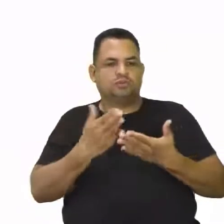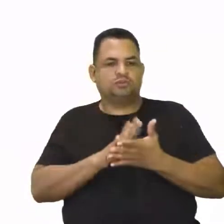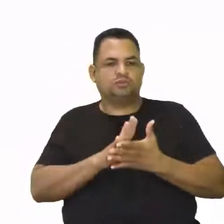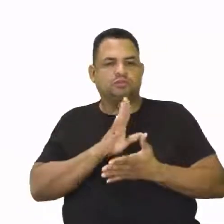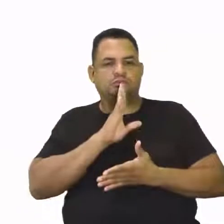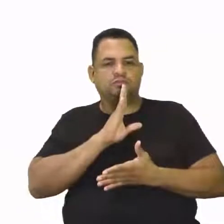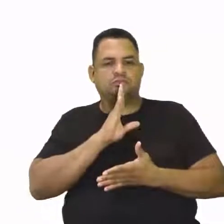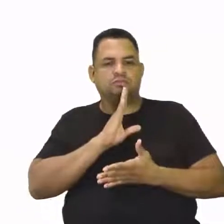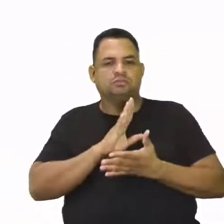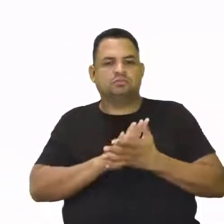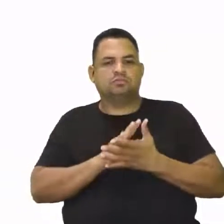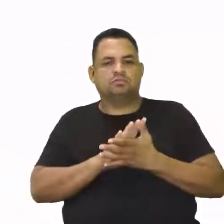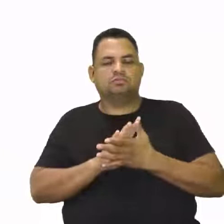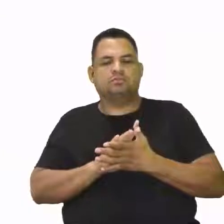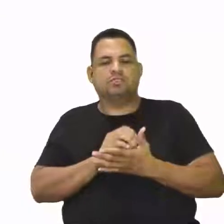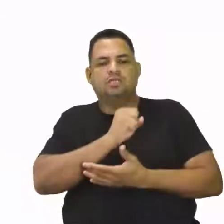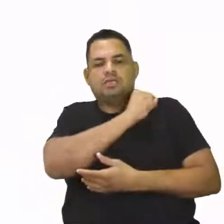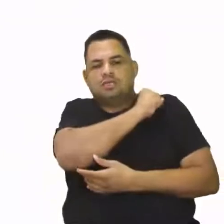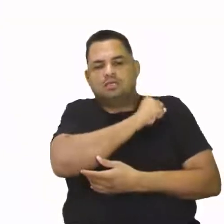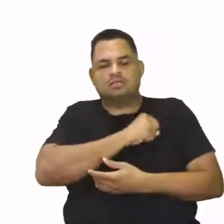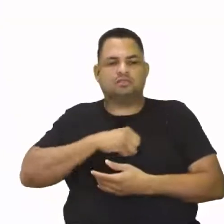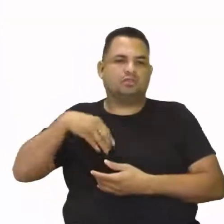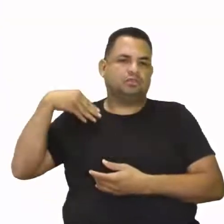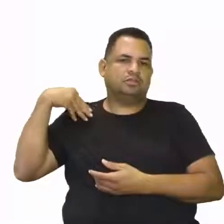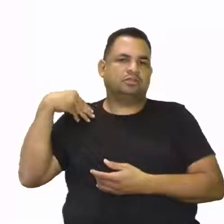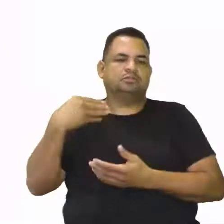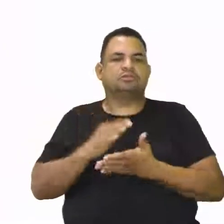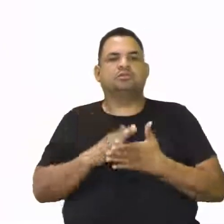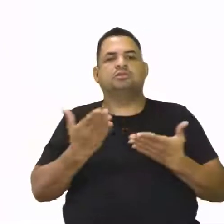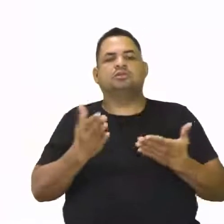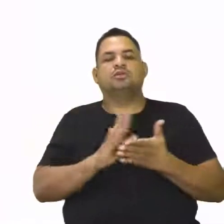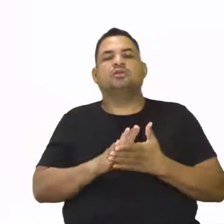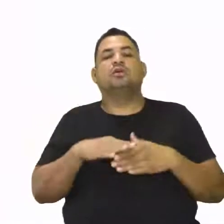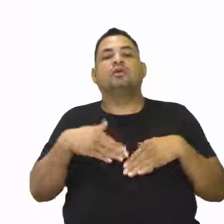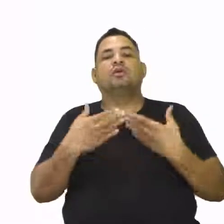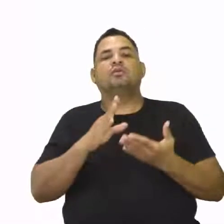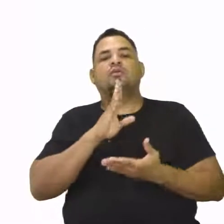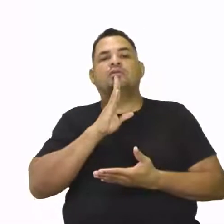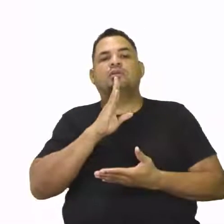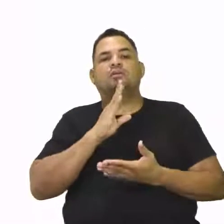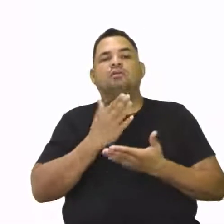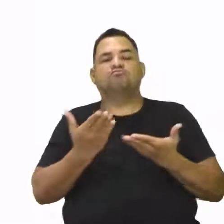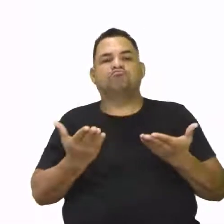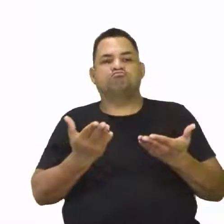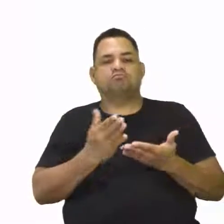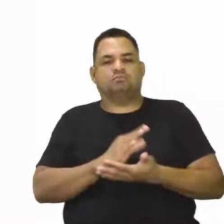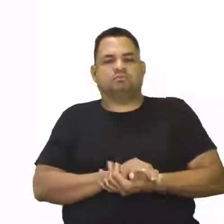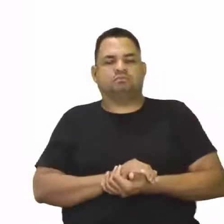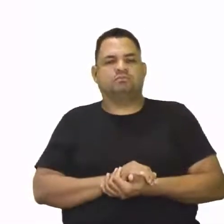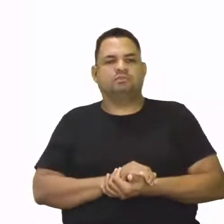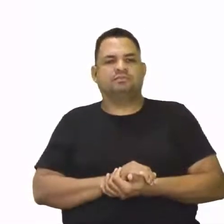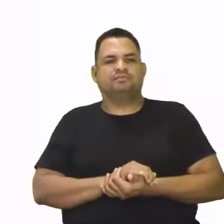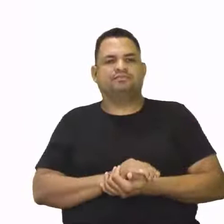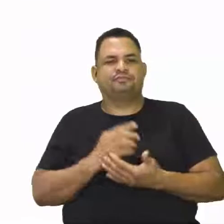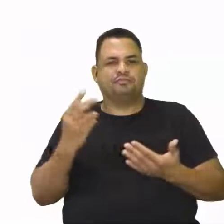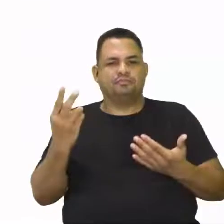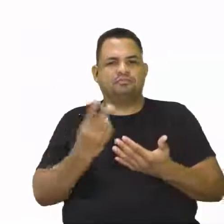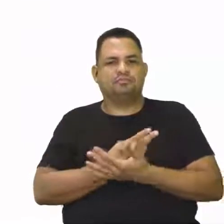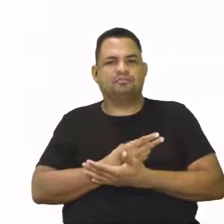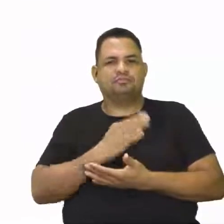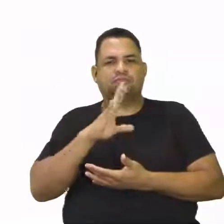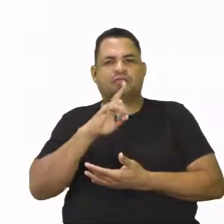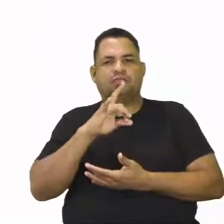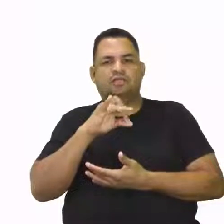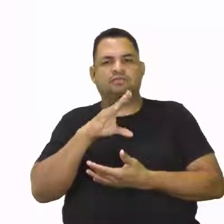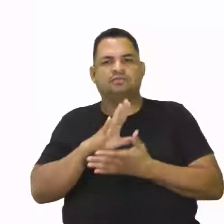um conhecimento vindo do Aristóteles. E que conhecimento era esse? Que ia acontecer um eclipse